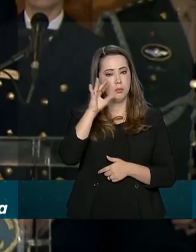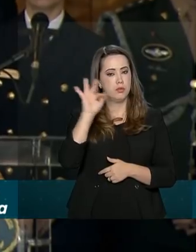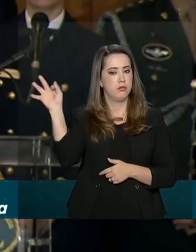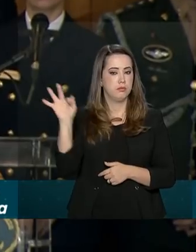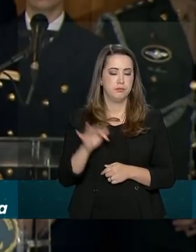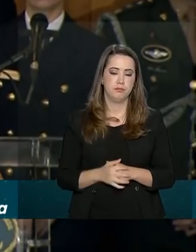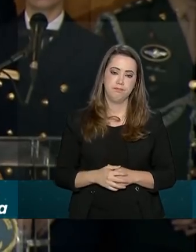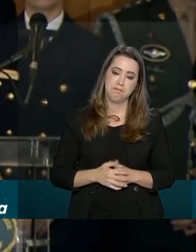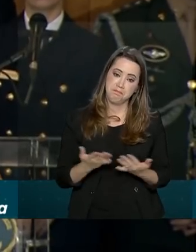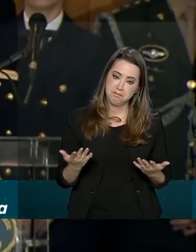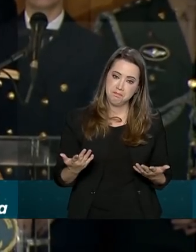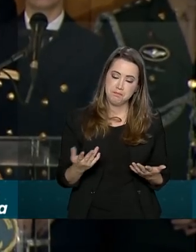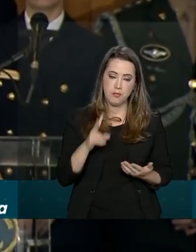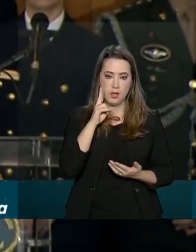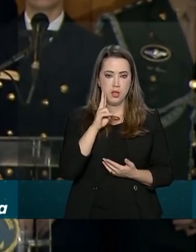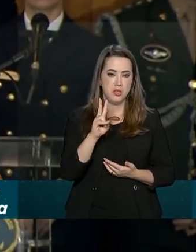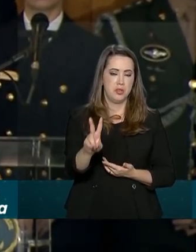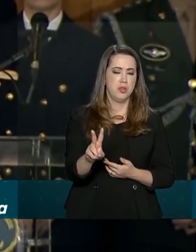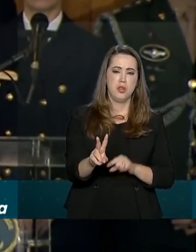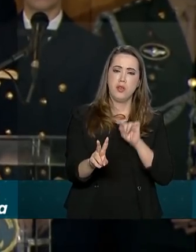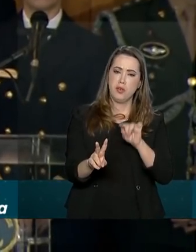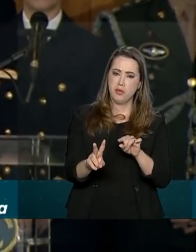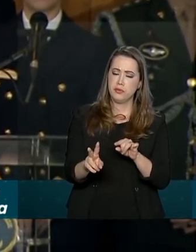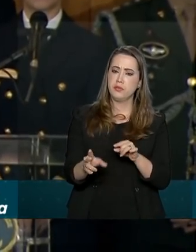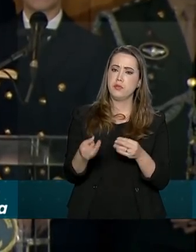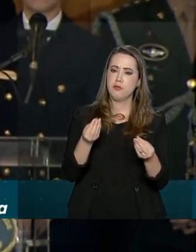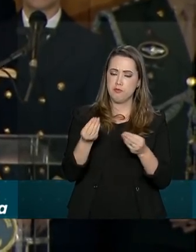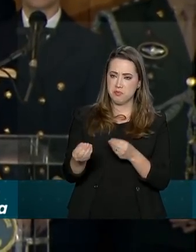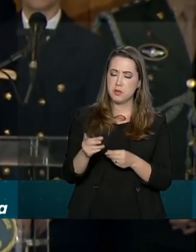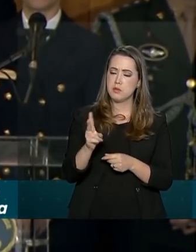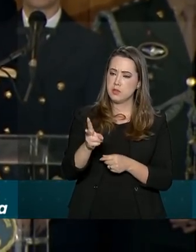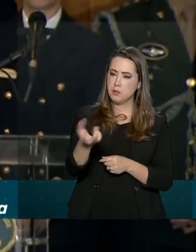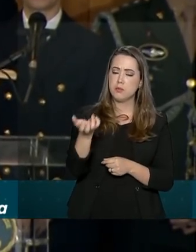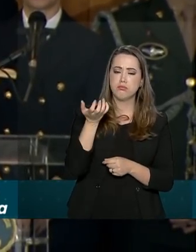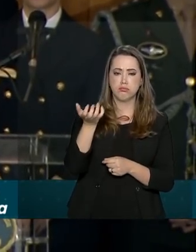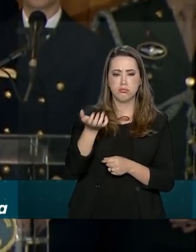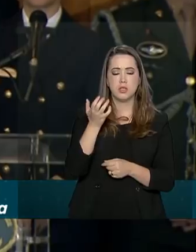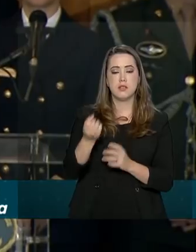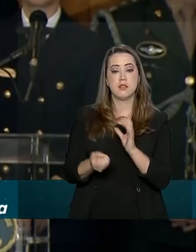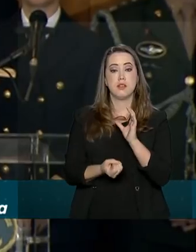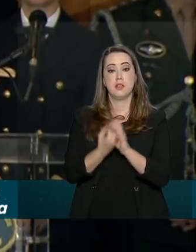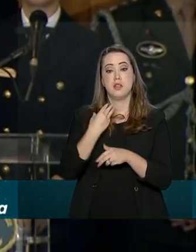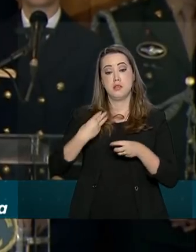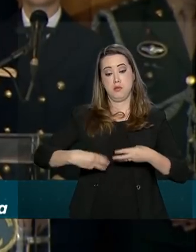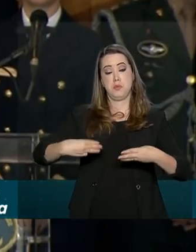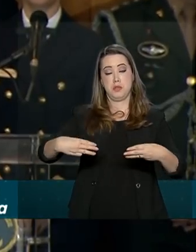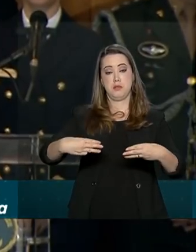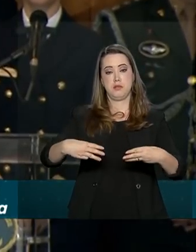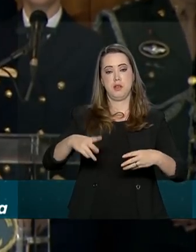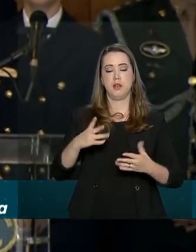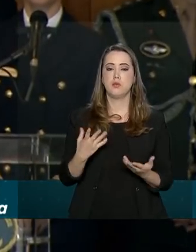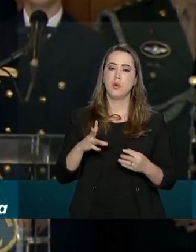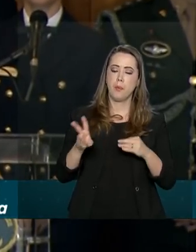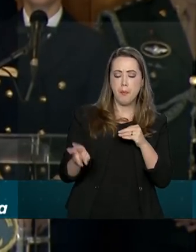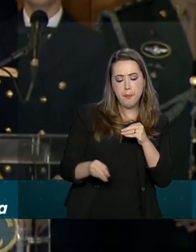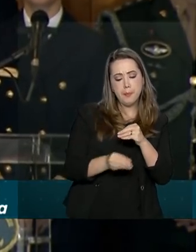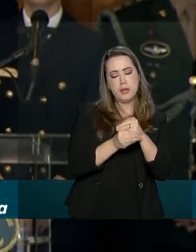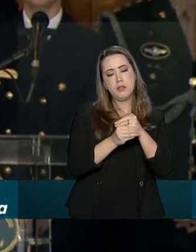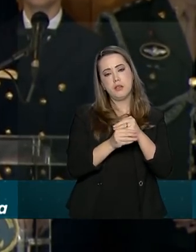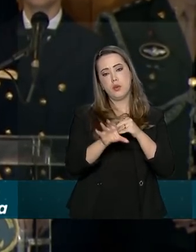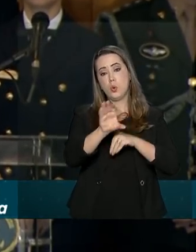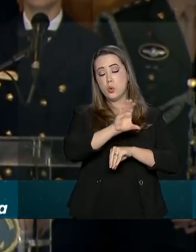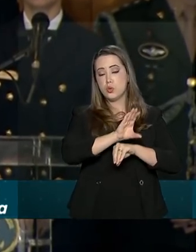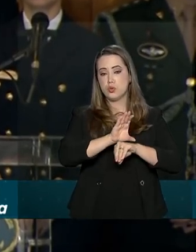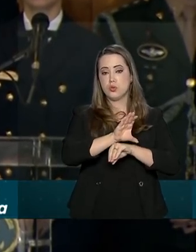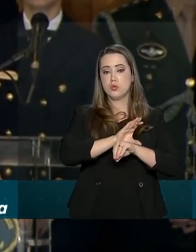Reagi muito à criação da defesa. Uma proposta de emenda à Constituição que contou com